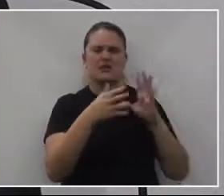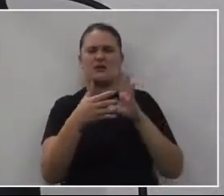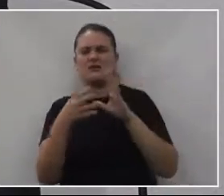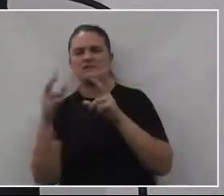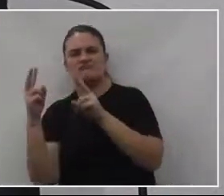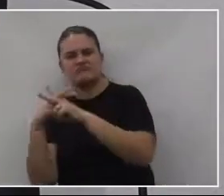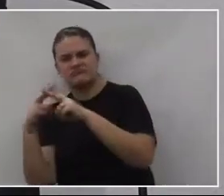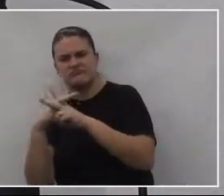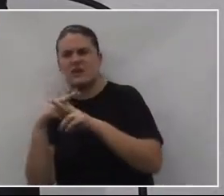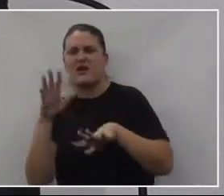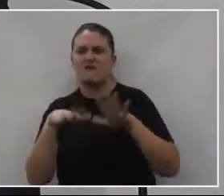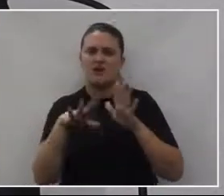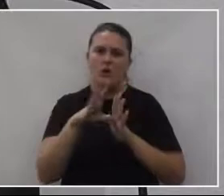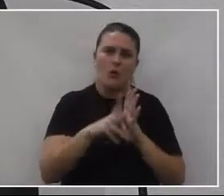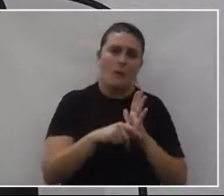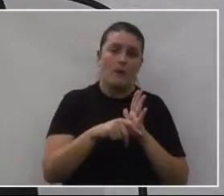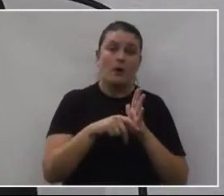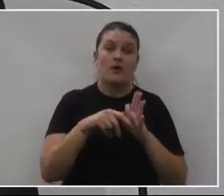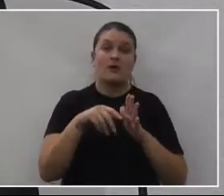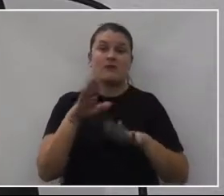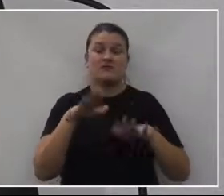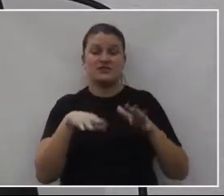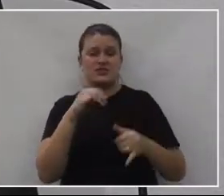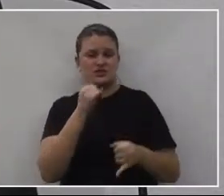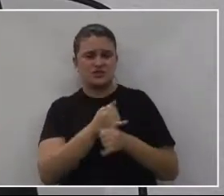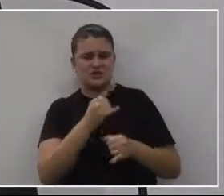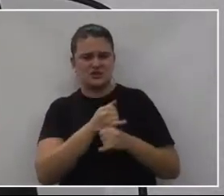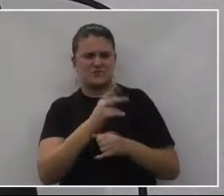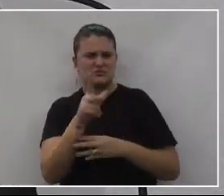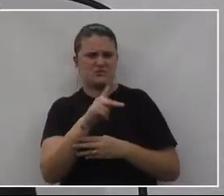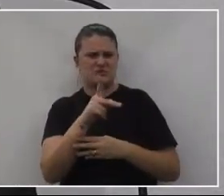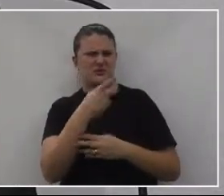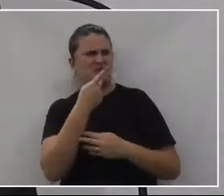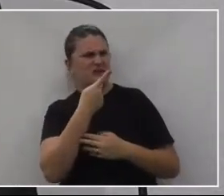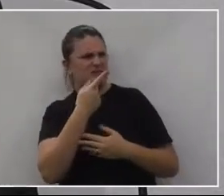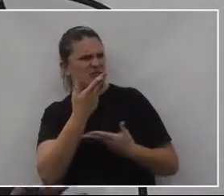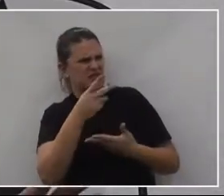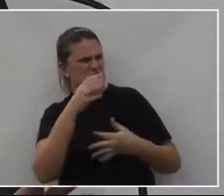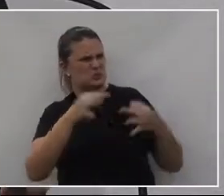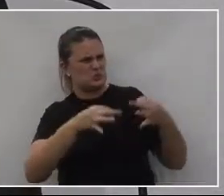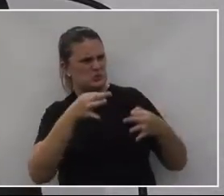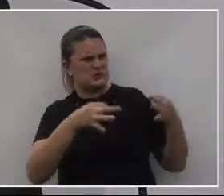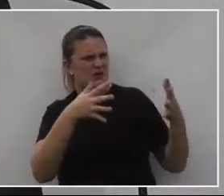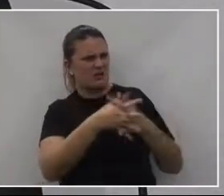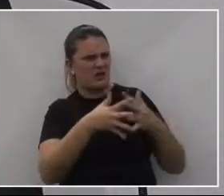pratica extorsão. Aí, daqui a pouco, o diretor, os professores olhavam ali, mas o juiz está só